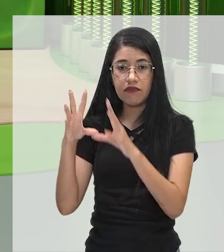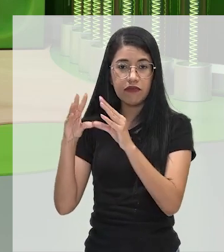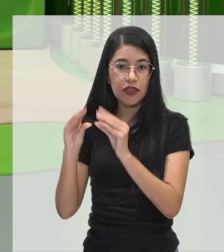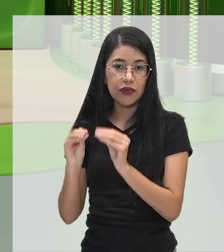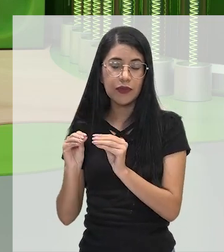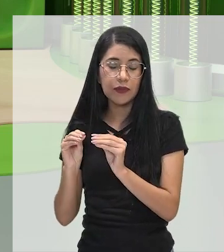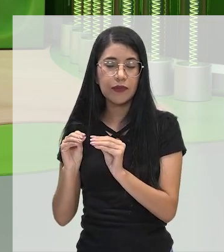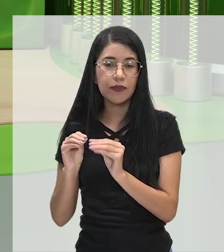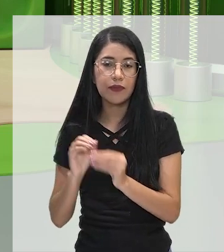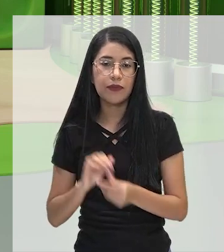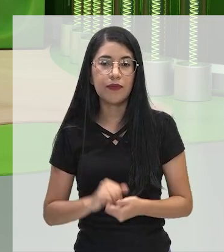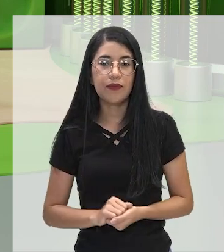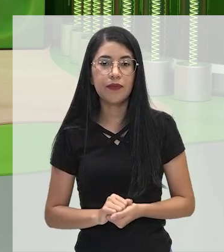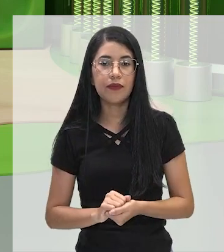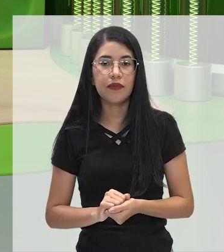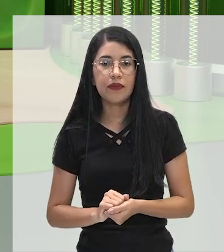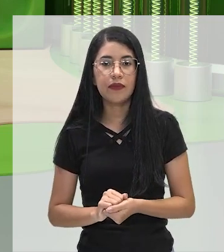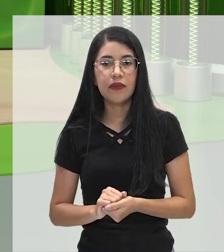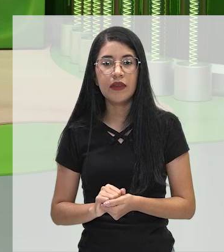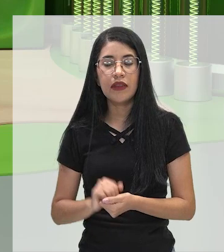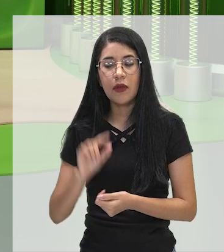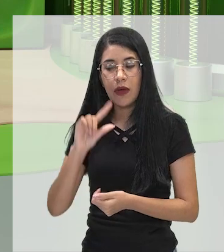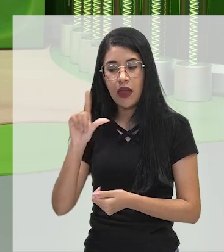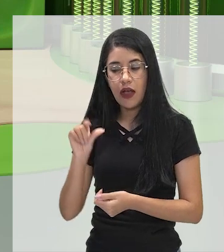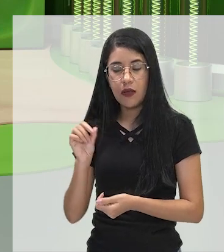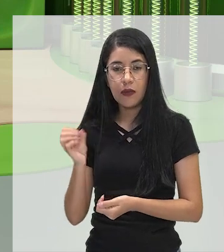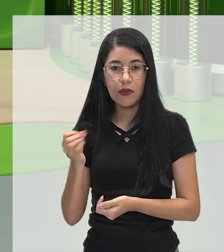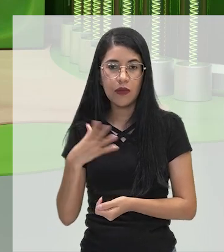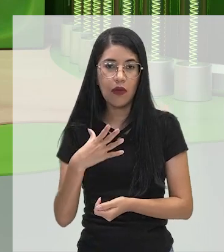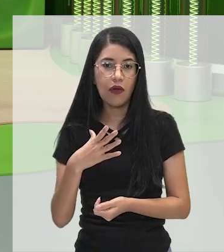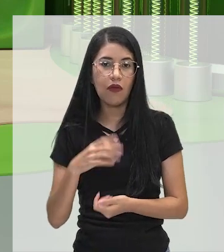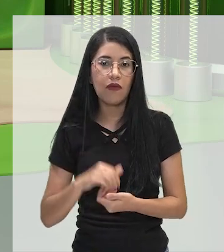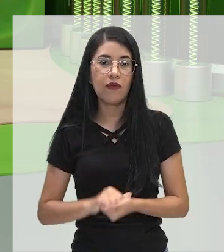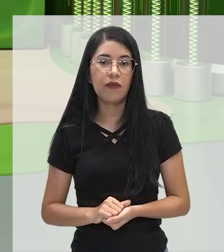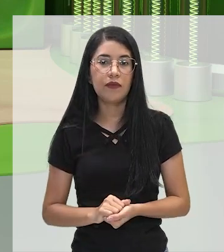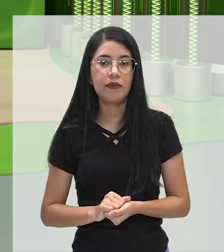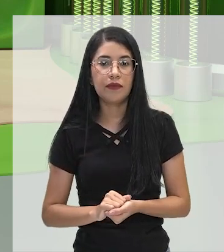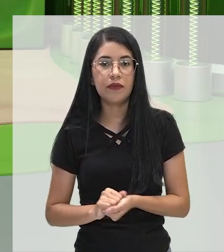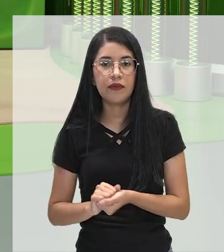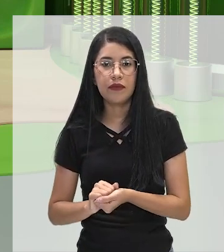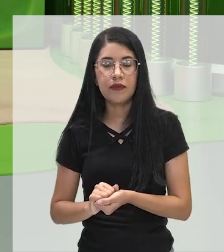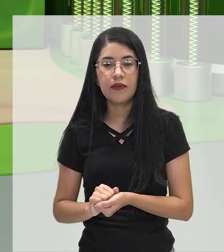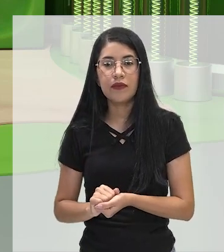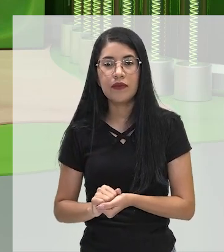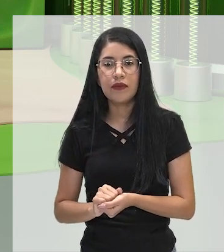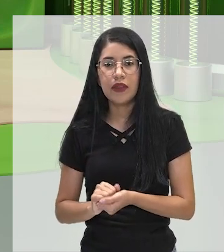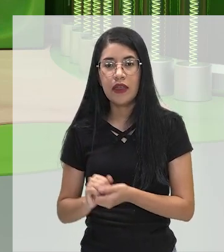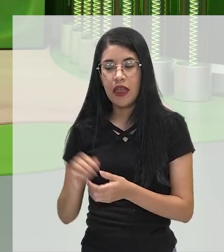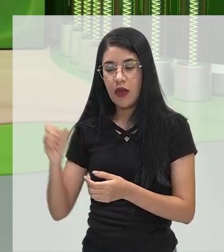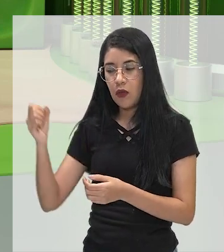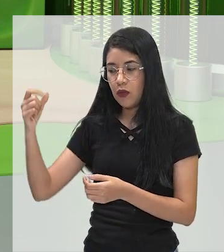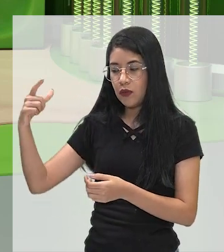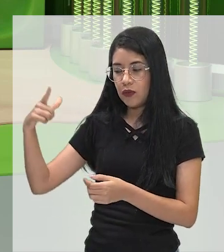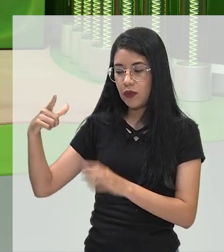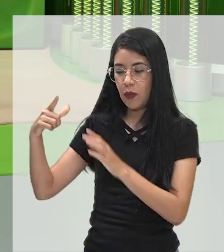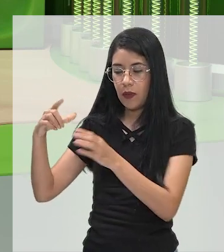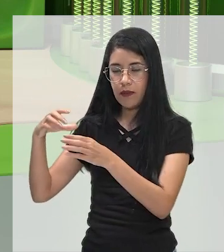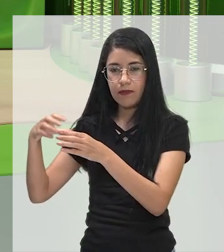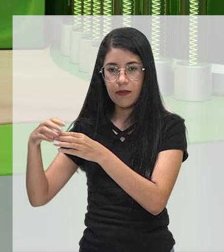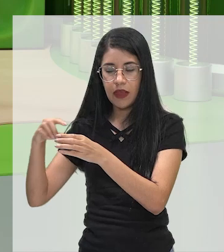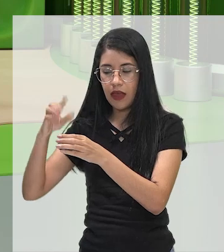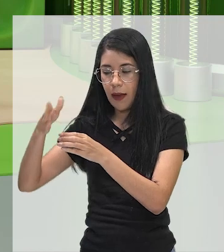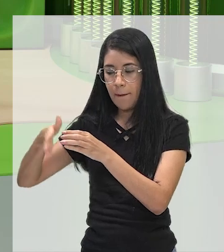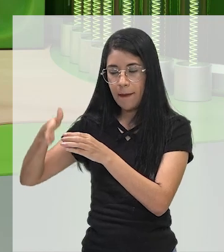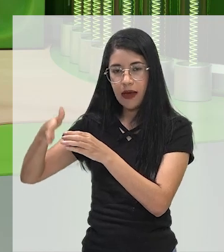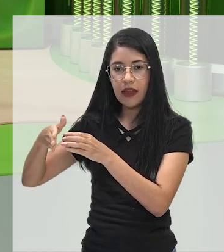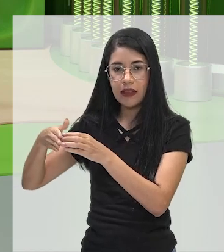na sombra. Então a fase que nós temos aí é a fase da Lua Nova. Ó, o outro lado que está iluminado, mas a gente não está vendo. O Sol está bem aqui, ó, os raios solares estão desse lado